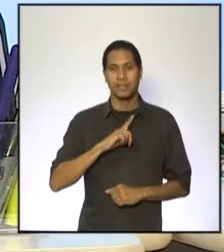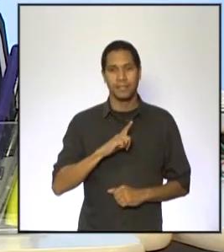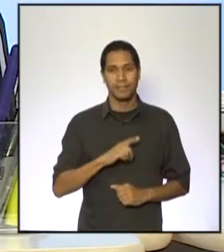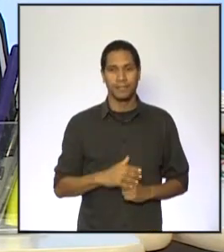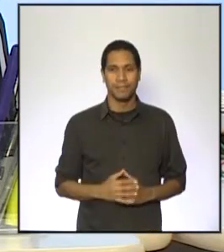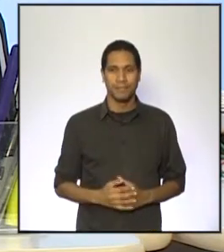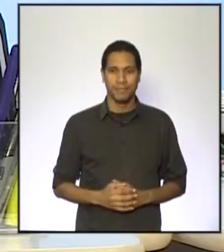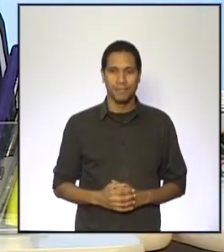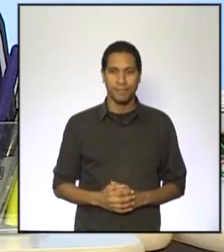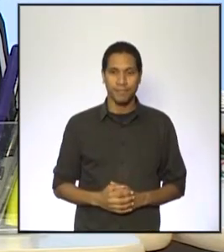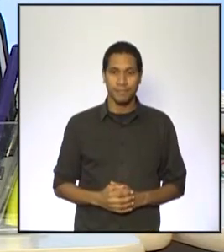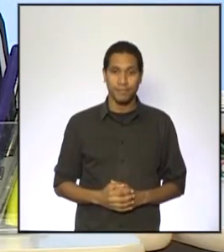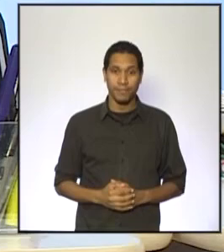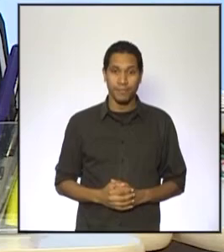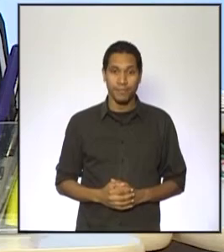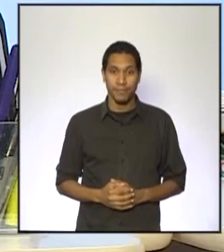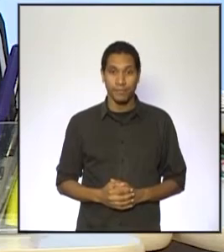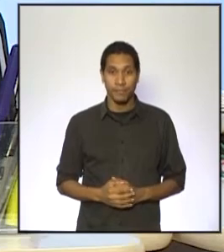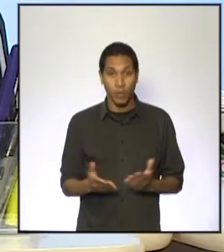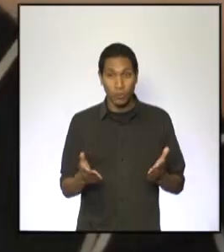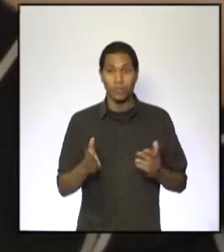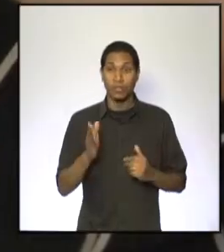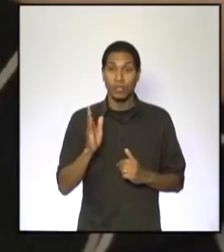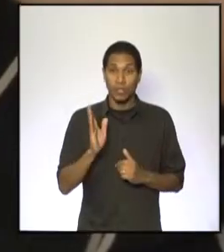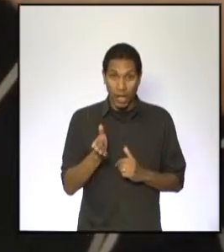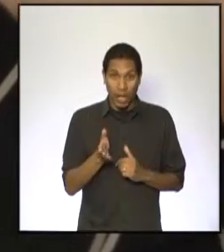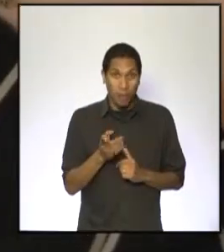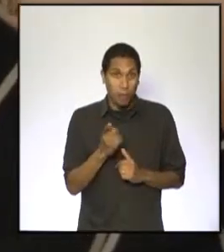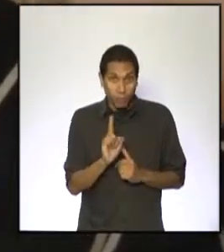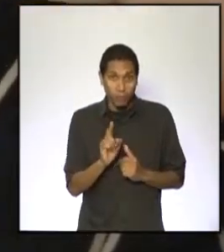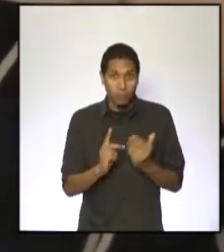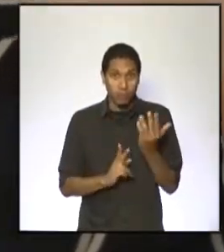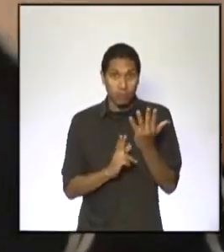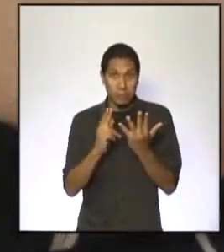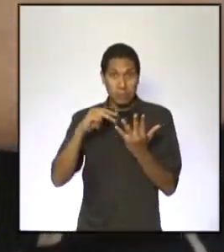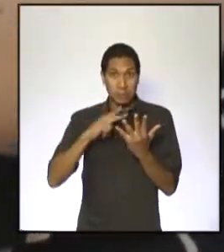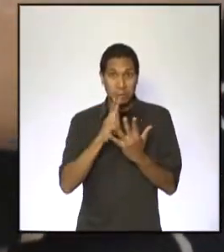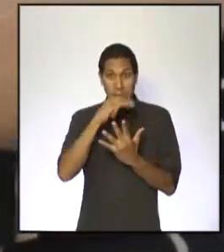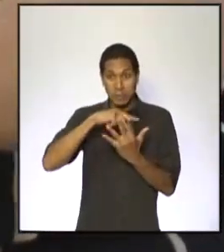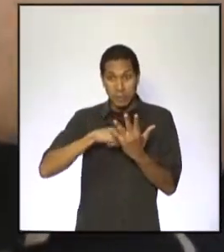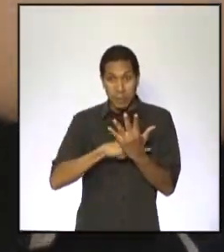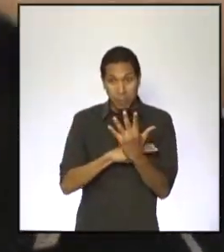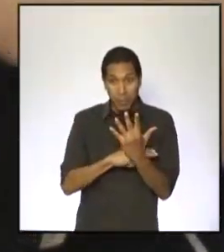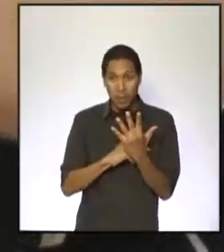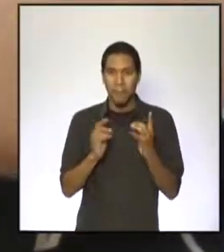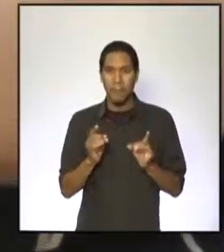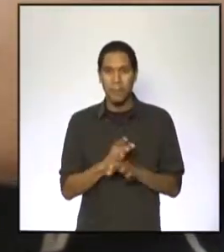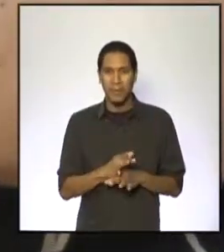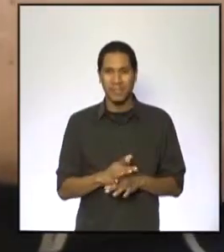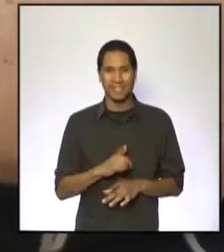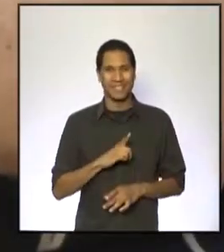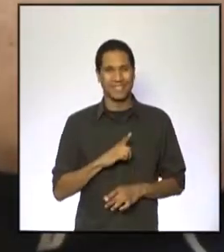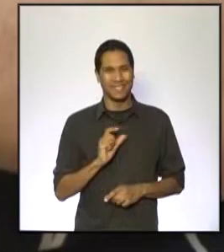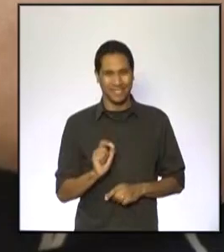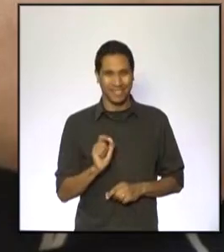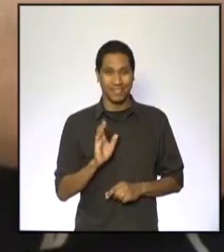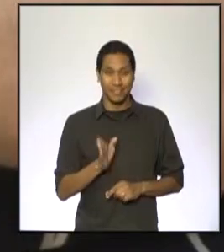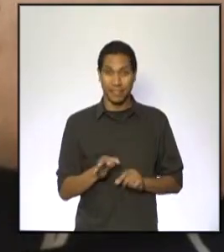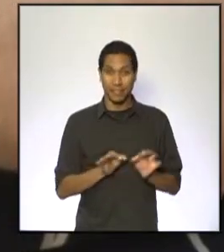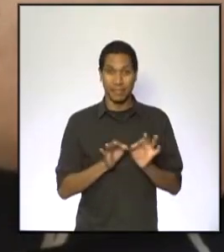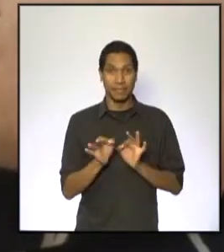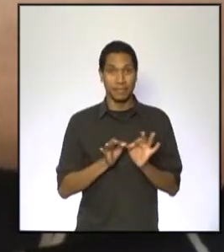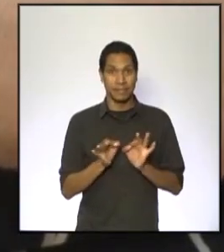Bom, estou aqui finalizando, então, o último pedaço da minha mão. Pronto, separei ela